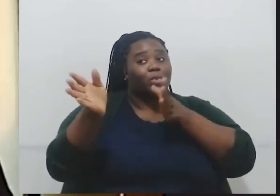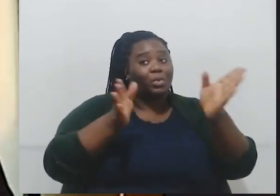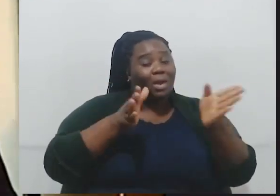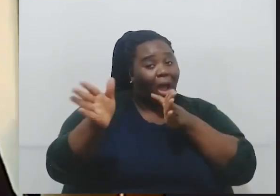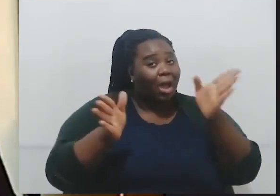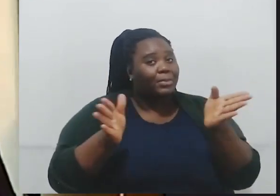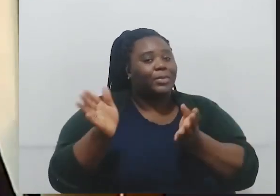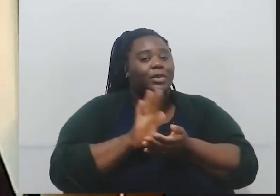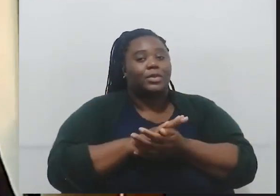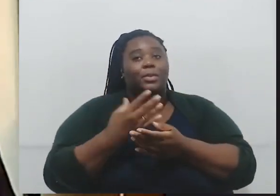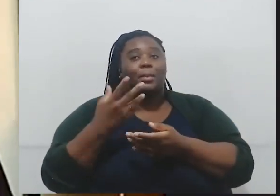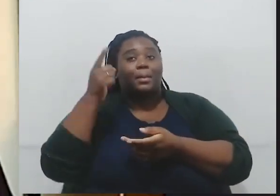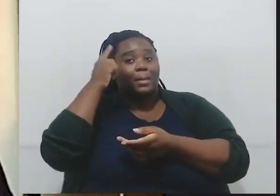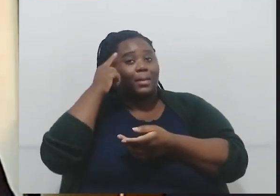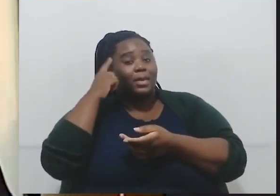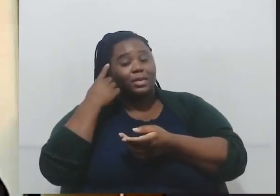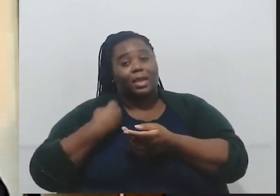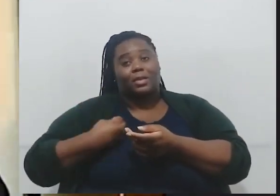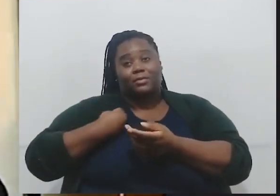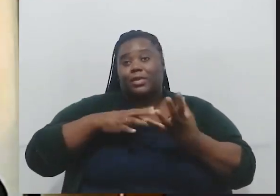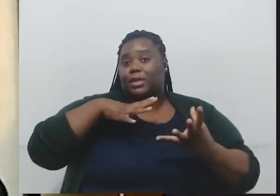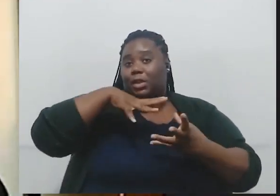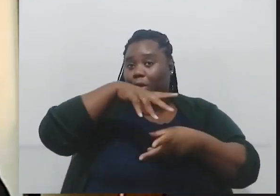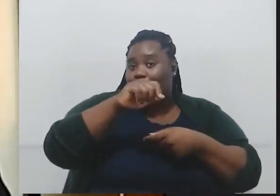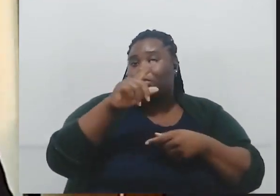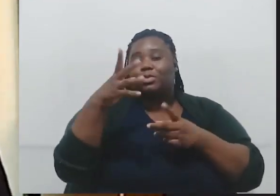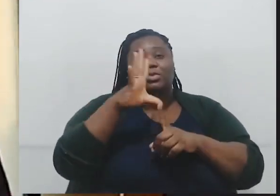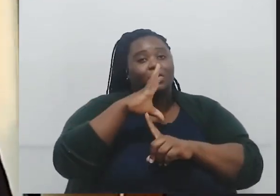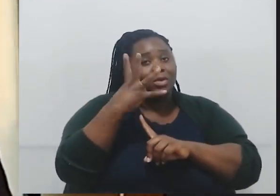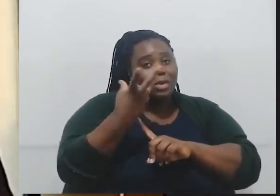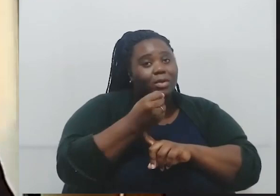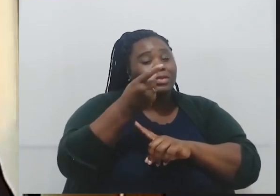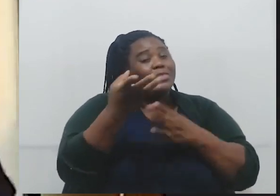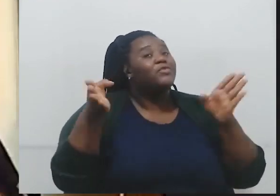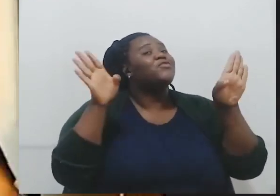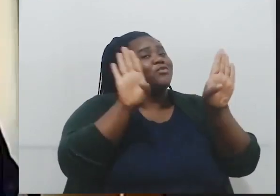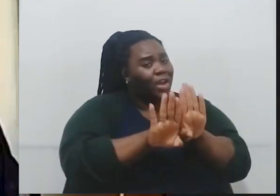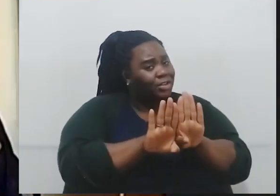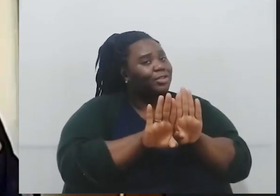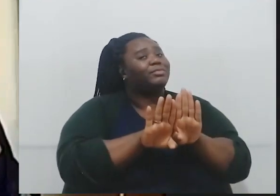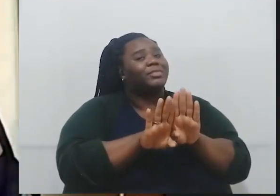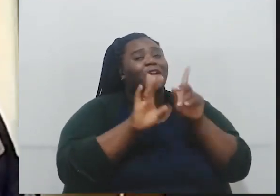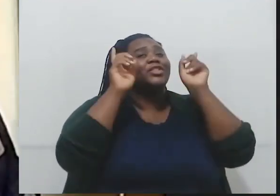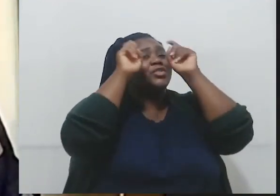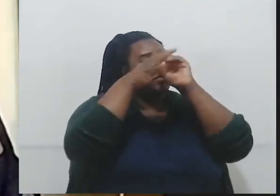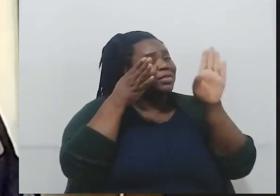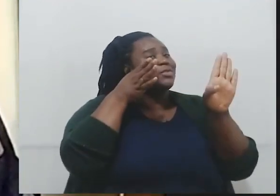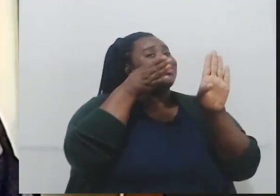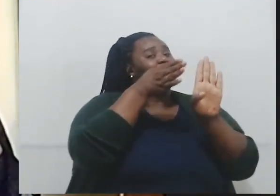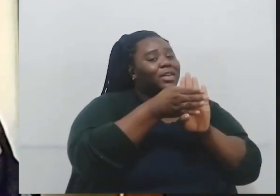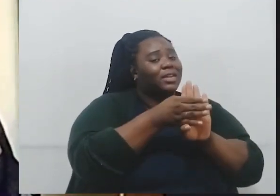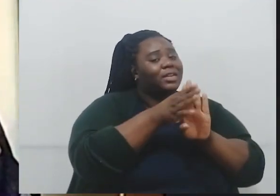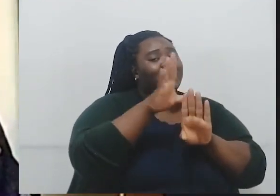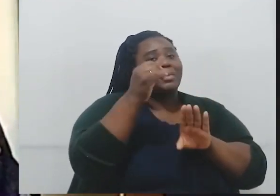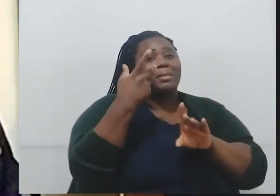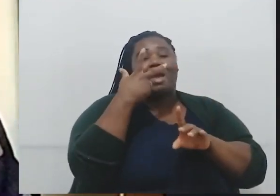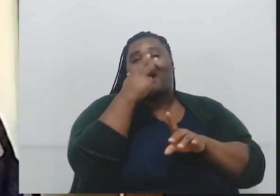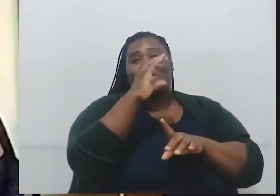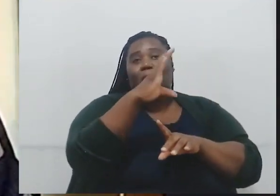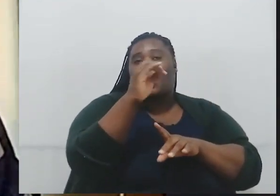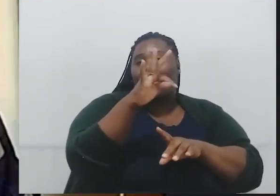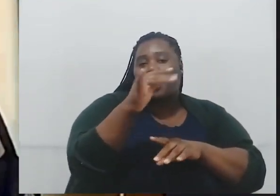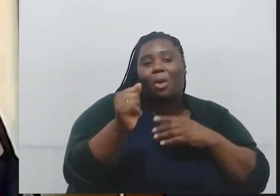sim, fecha a porta para cacete, difícil de entrar, entra numa cota. Não existe